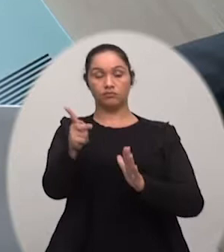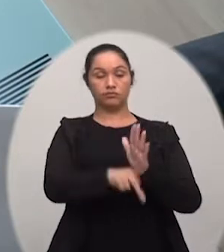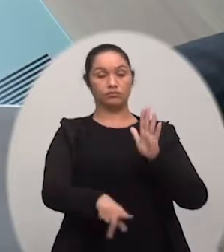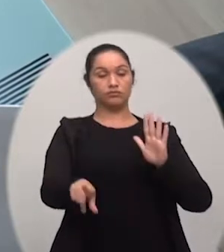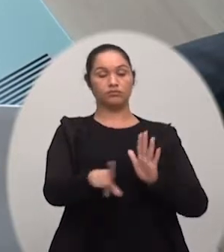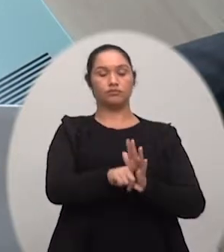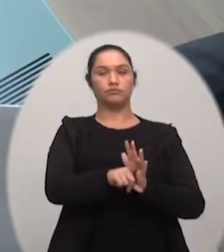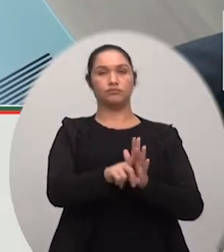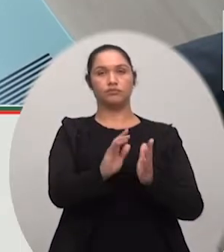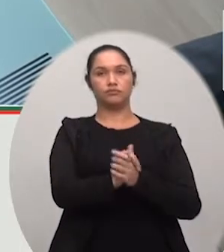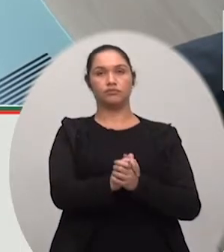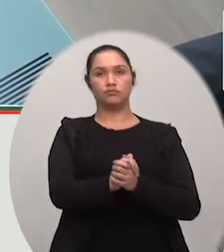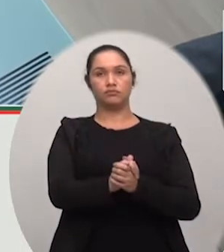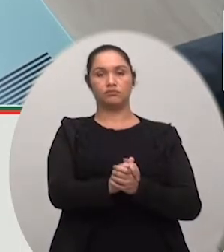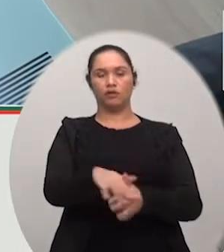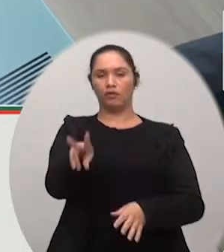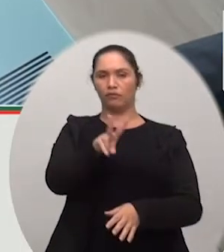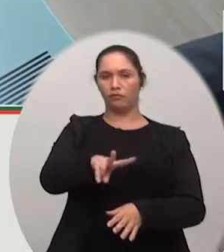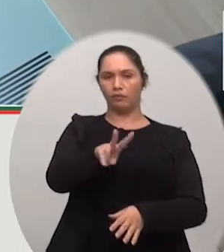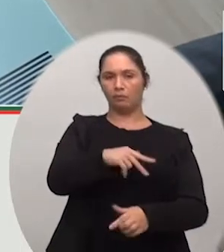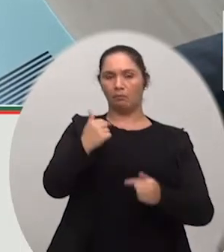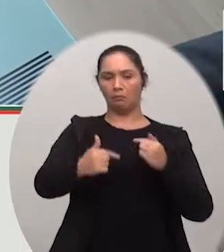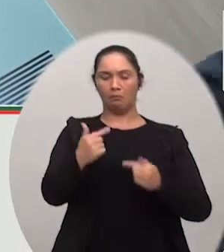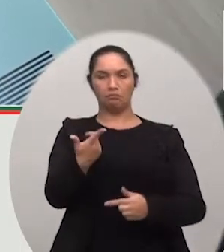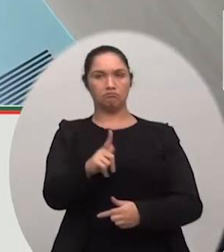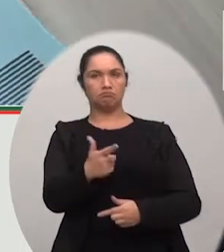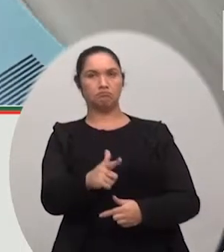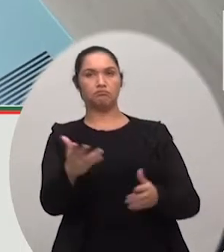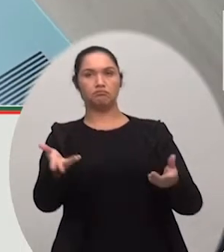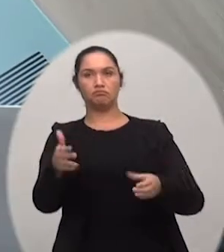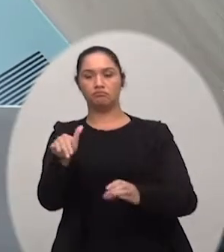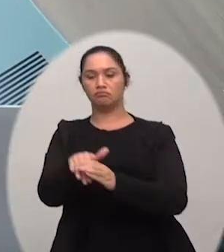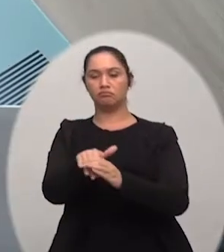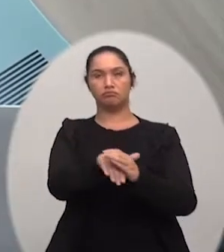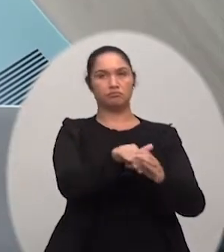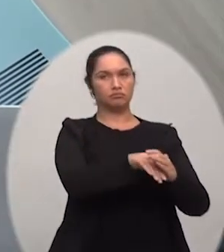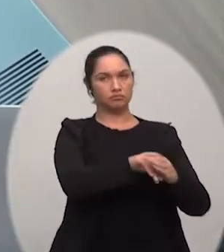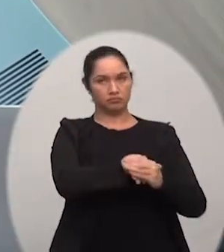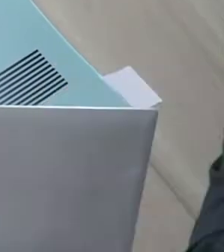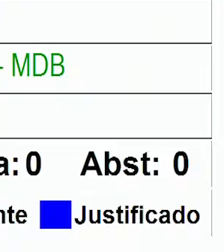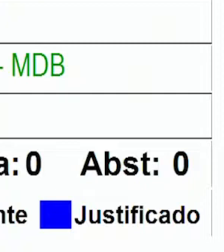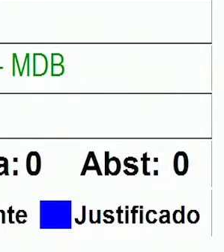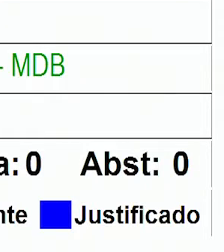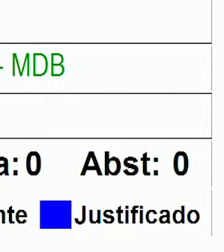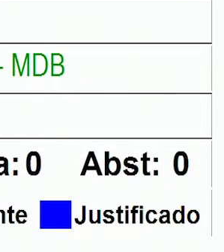projeto. Não havendo quem queira discutir, está em votação.